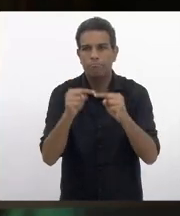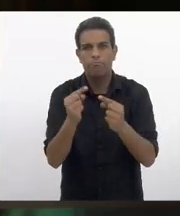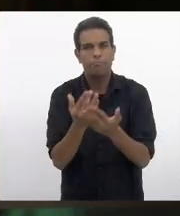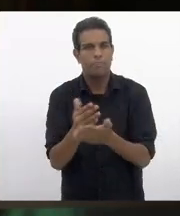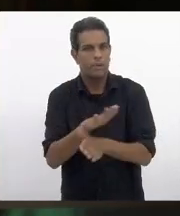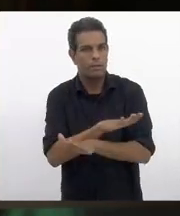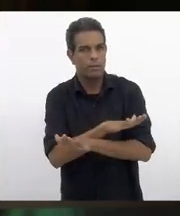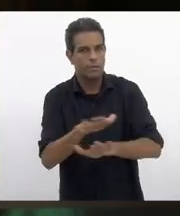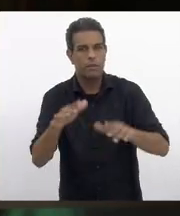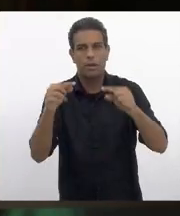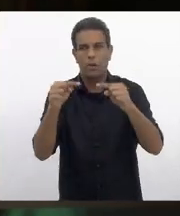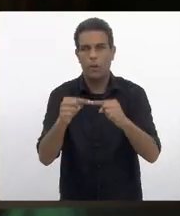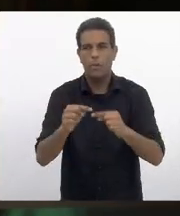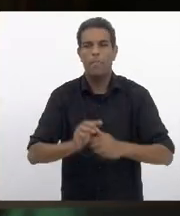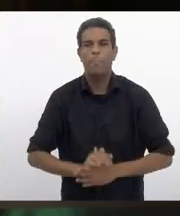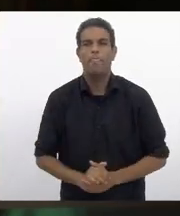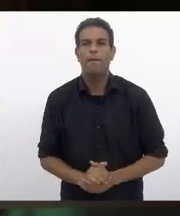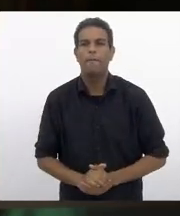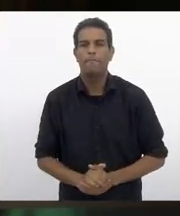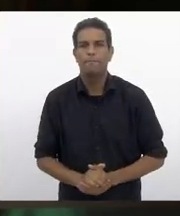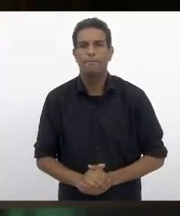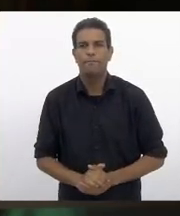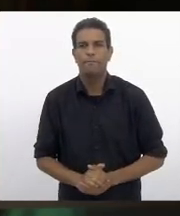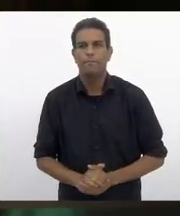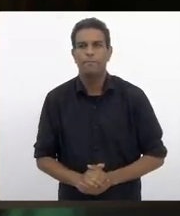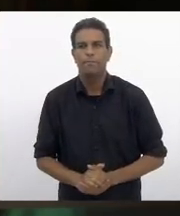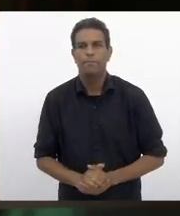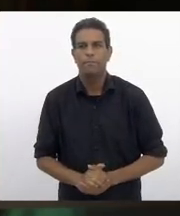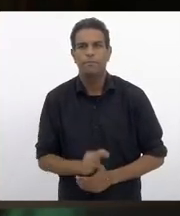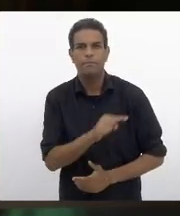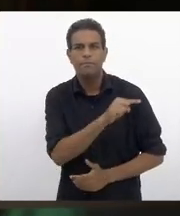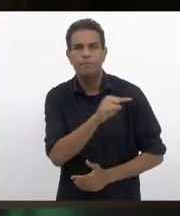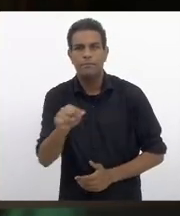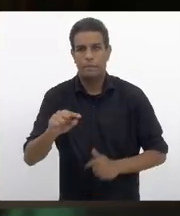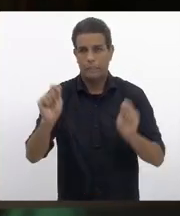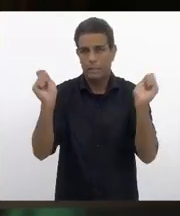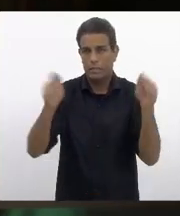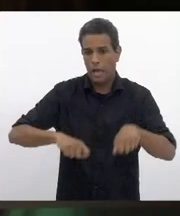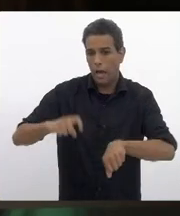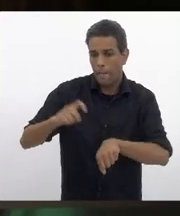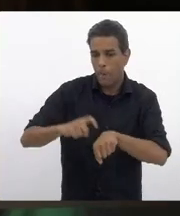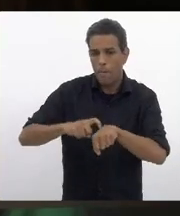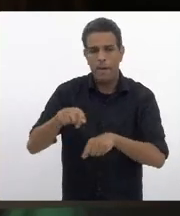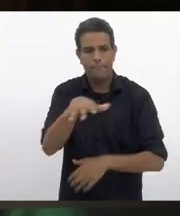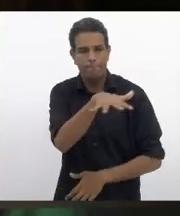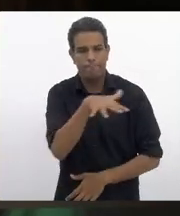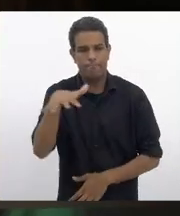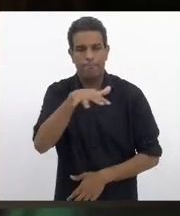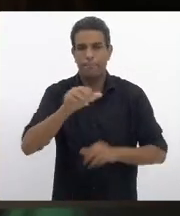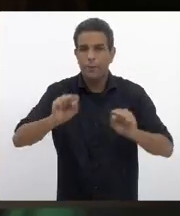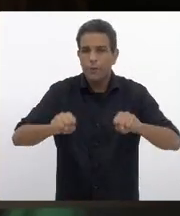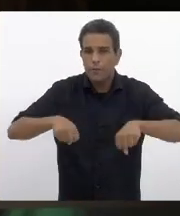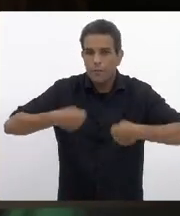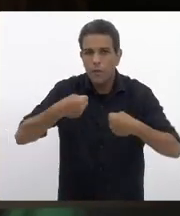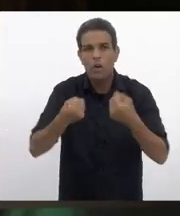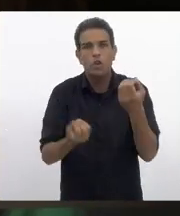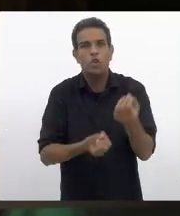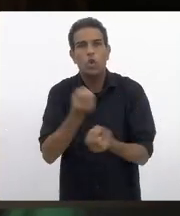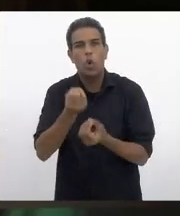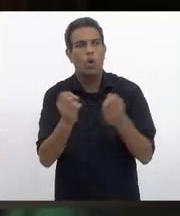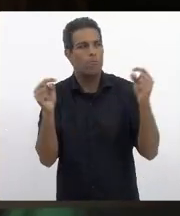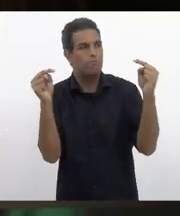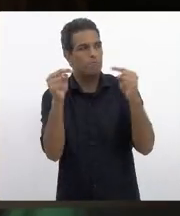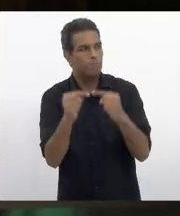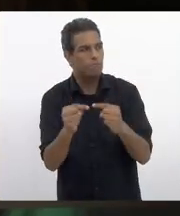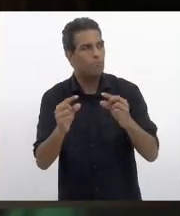tivesse tudo maravilhoso. Mas quando se chega no momento das forças que realmente